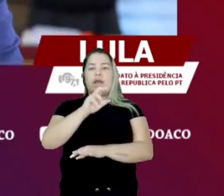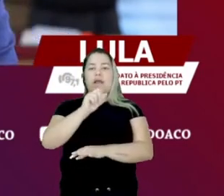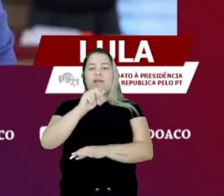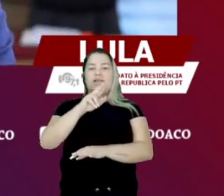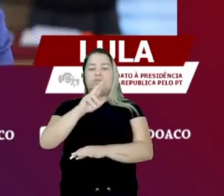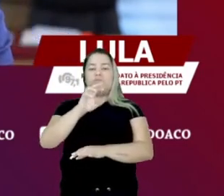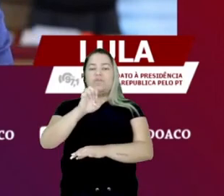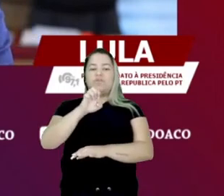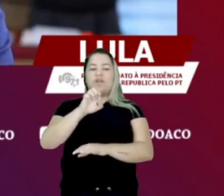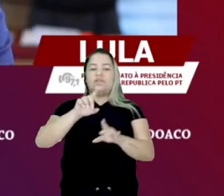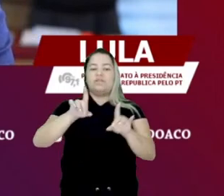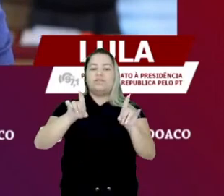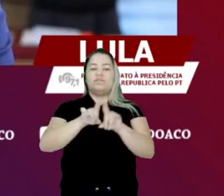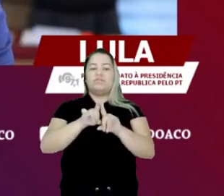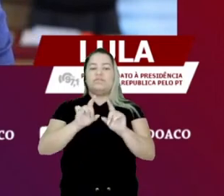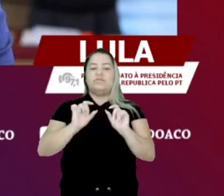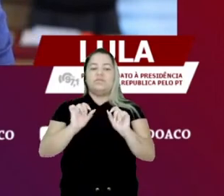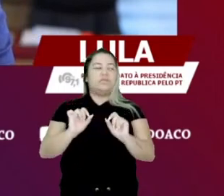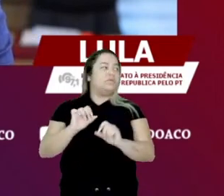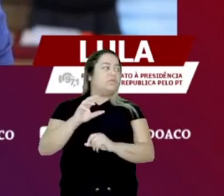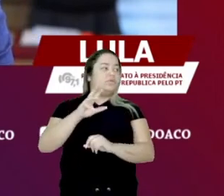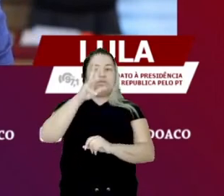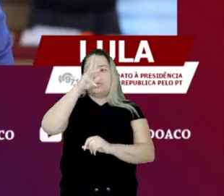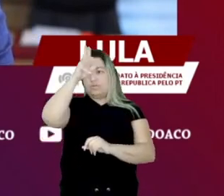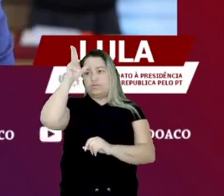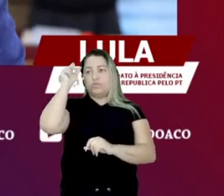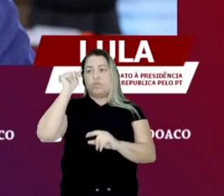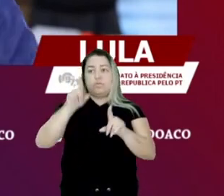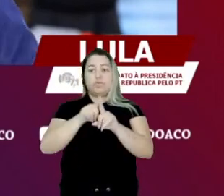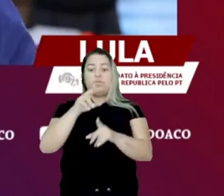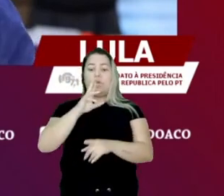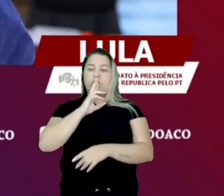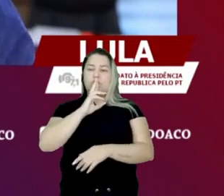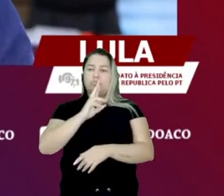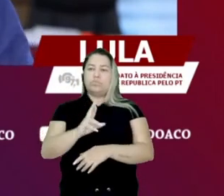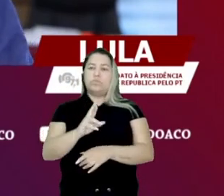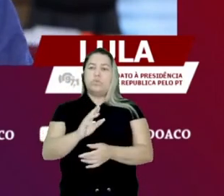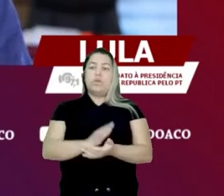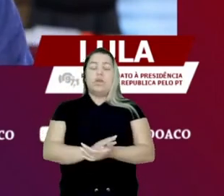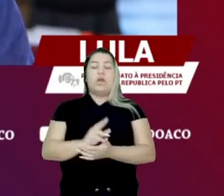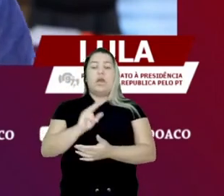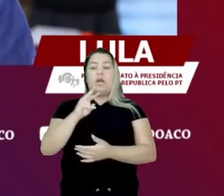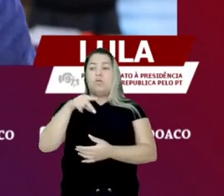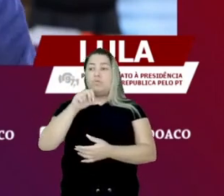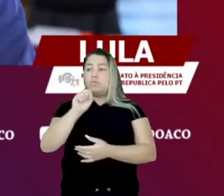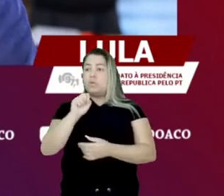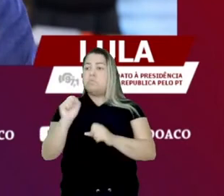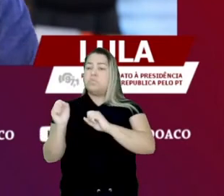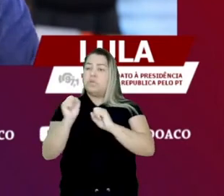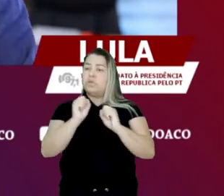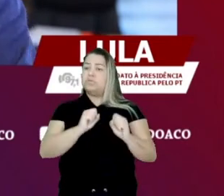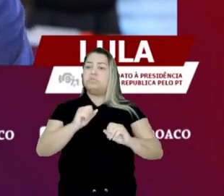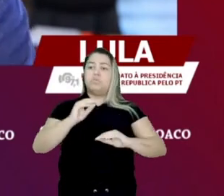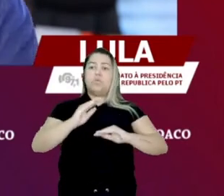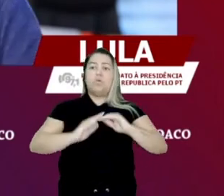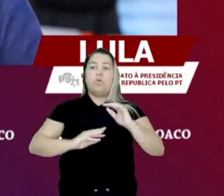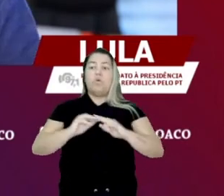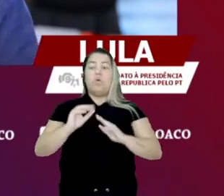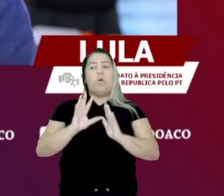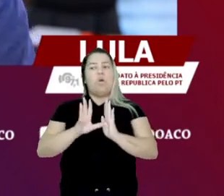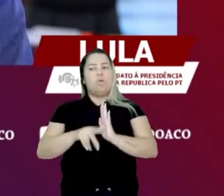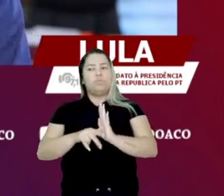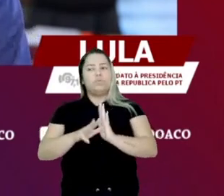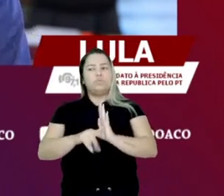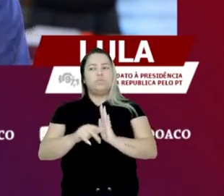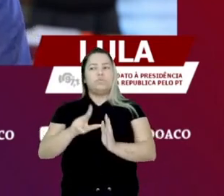acha que o Lula tinha sido eleito presidente tantas vezes? Você acha que o PT tinha sido o segundo em 89, o segundo em 94, o segundo em